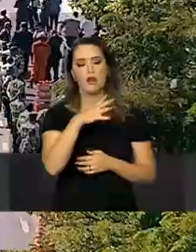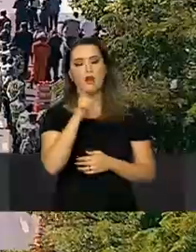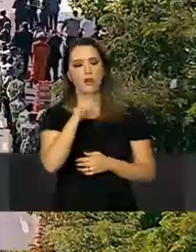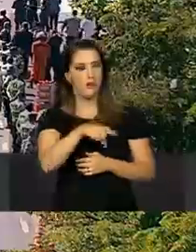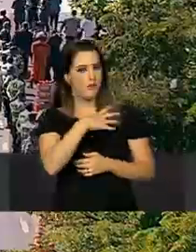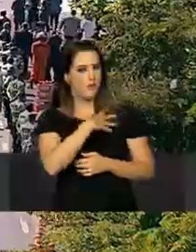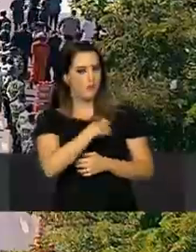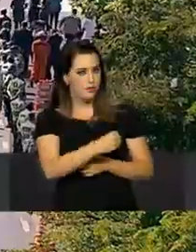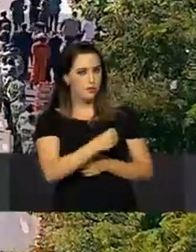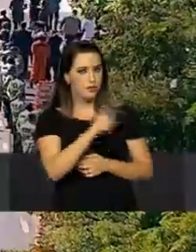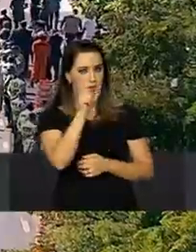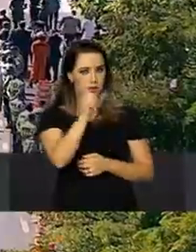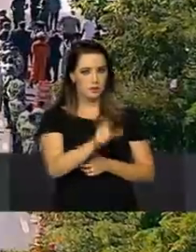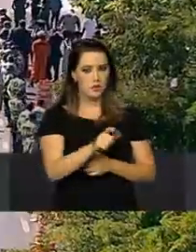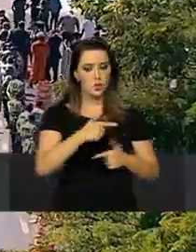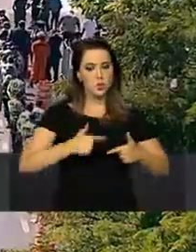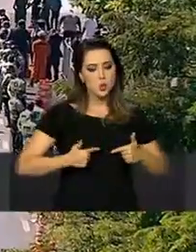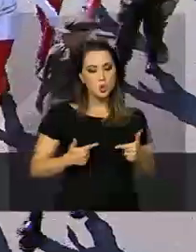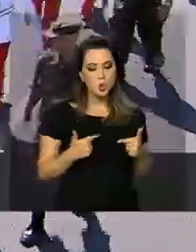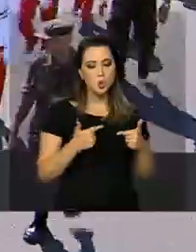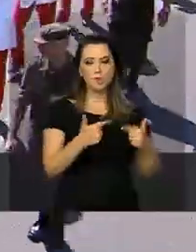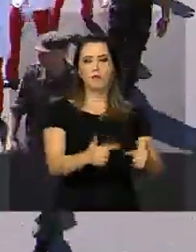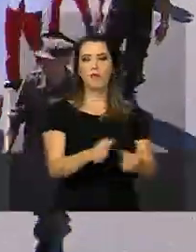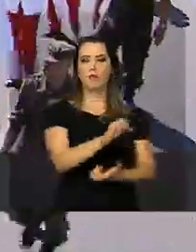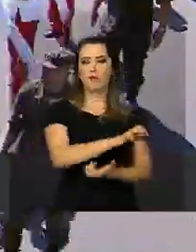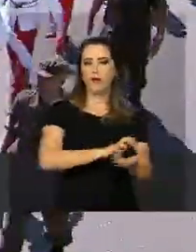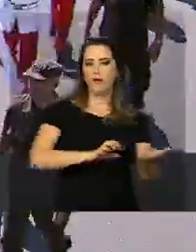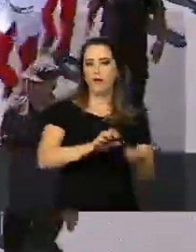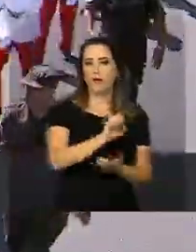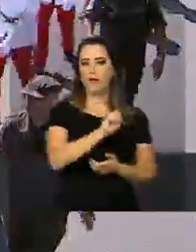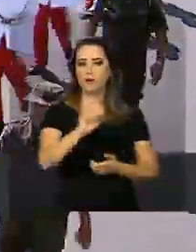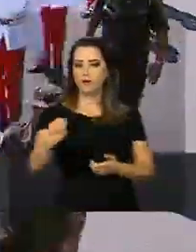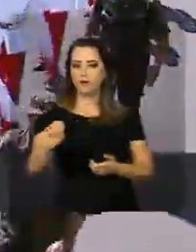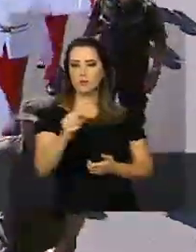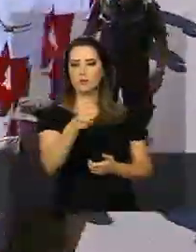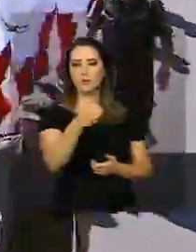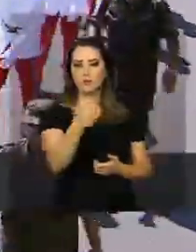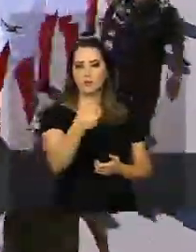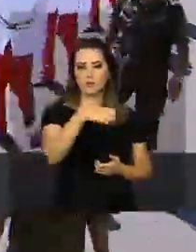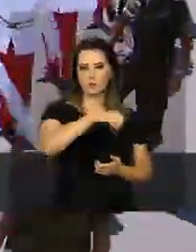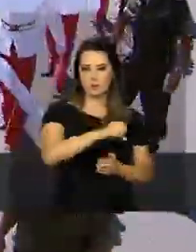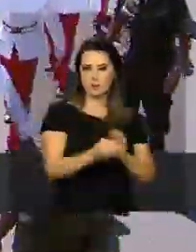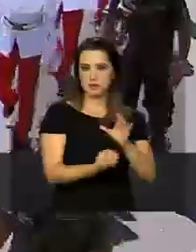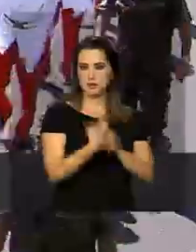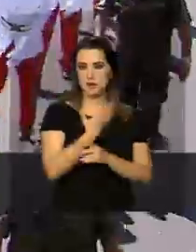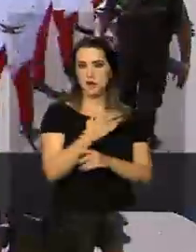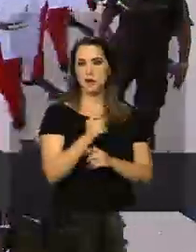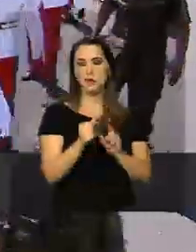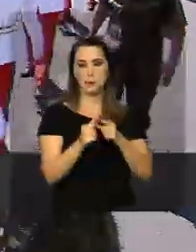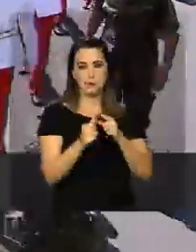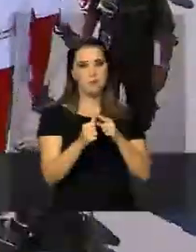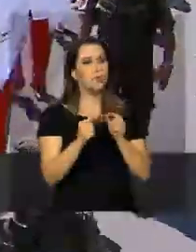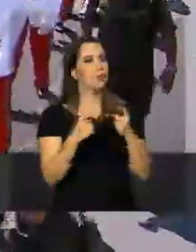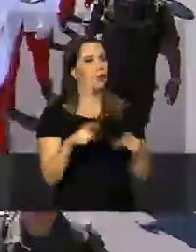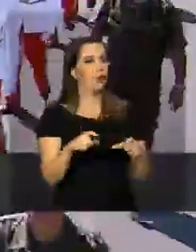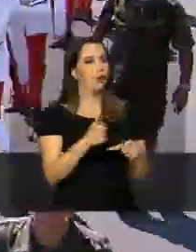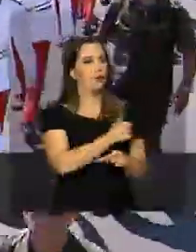brasileiros que lutaram nas guerras do século XIX. O primeiro colégio a ser criado foi o do Rio de Janeiro.